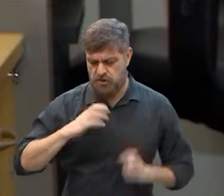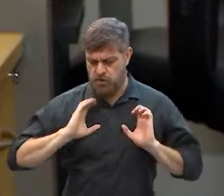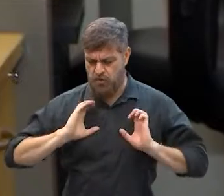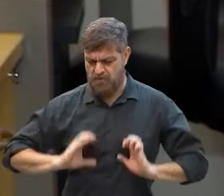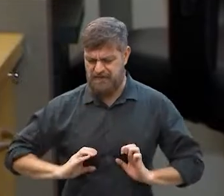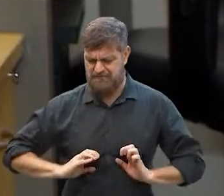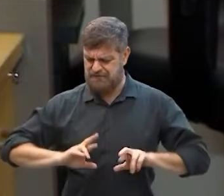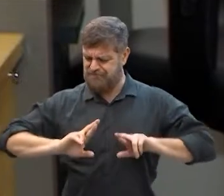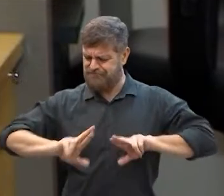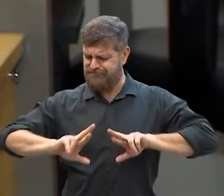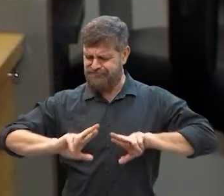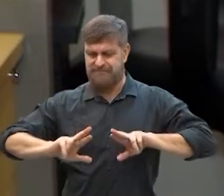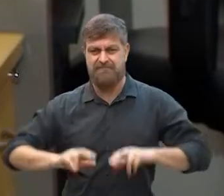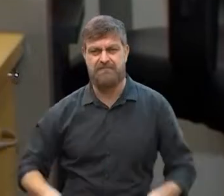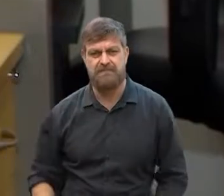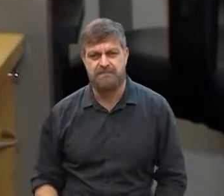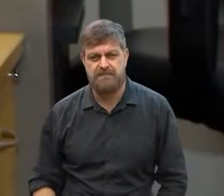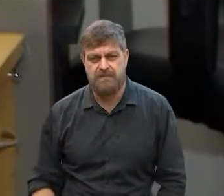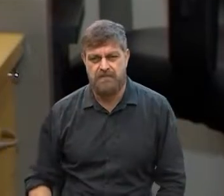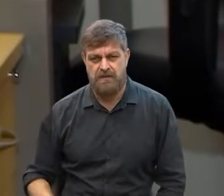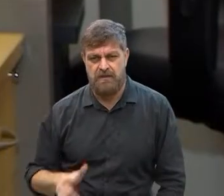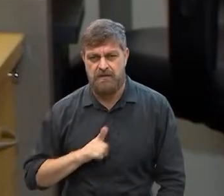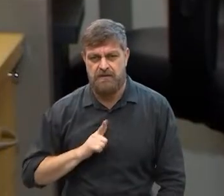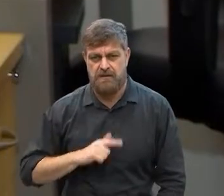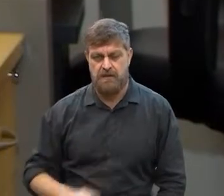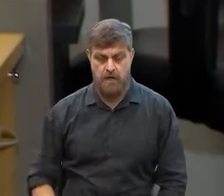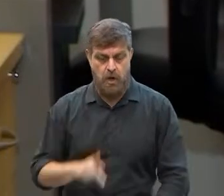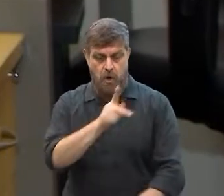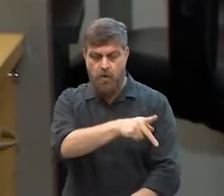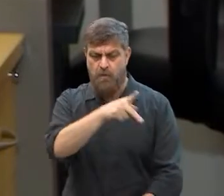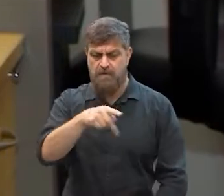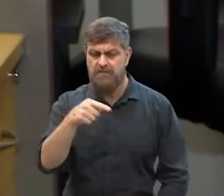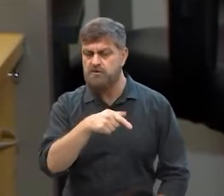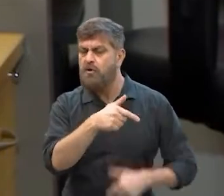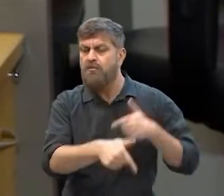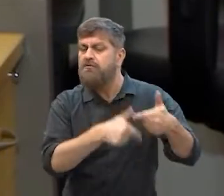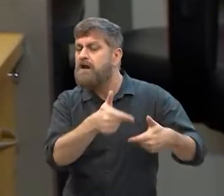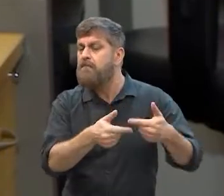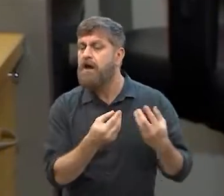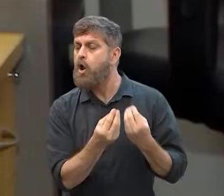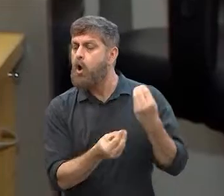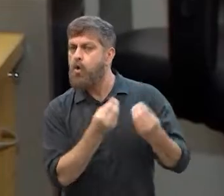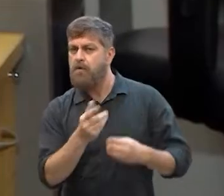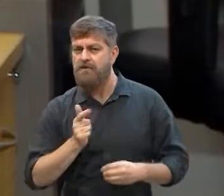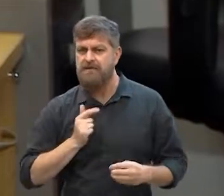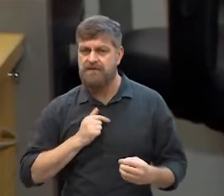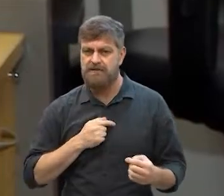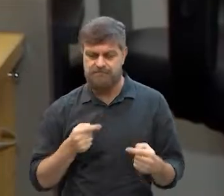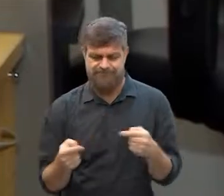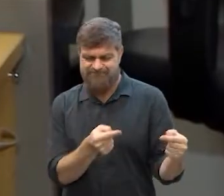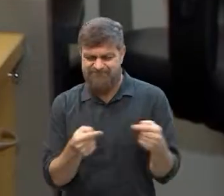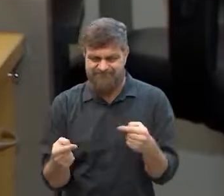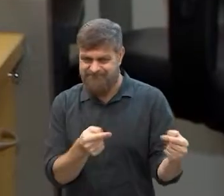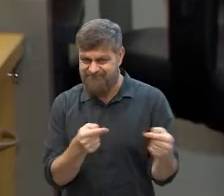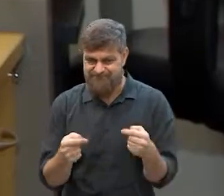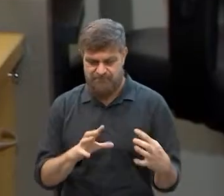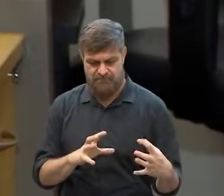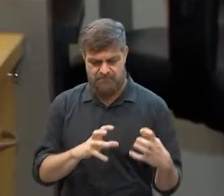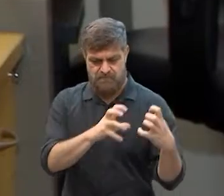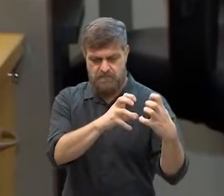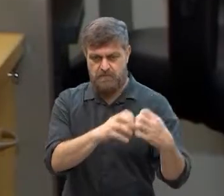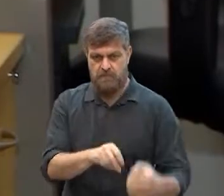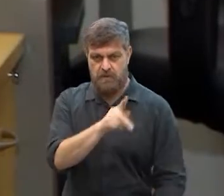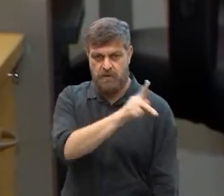determinada maneira, ingerência no trabalho do professor, né? Bate-boca que tem acontecido nessas escolas